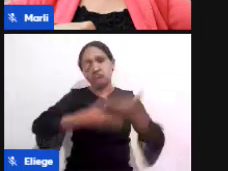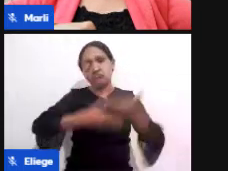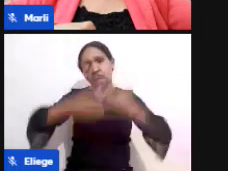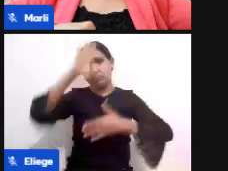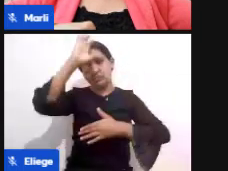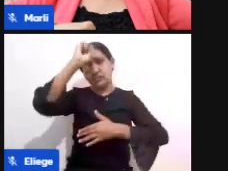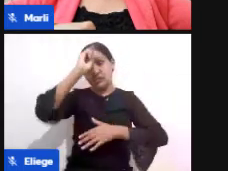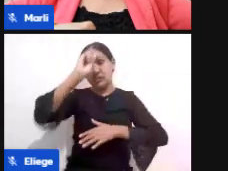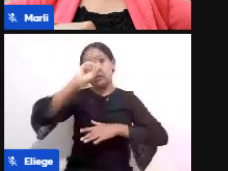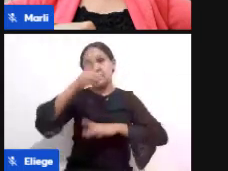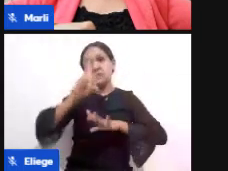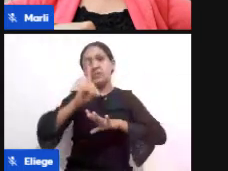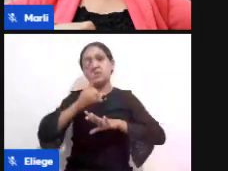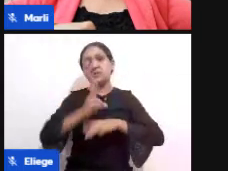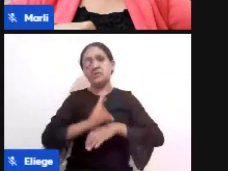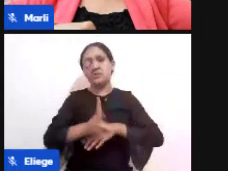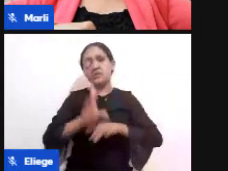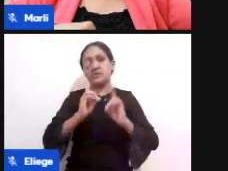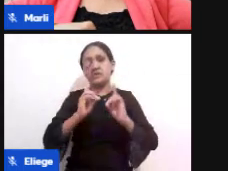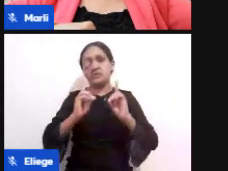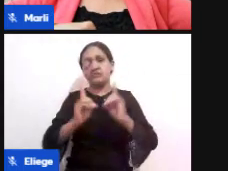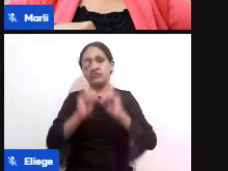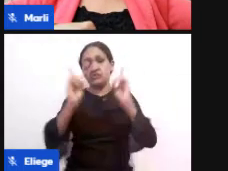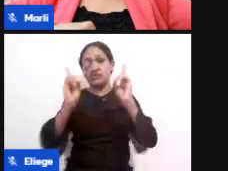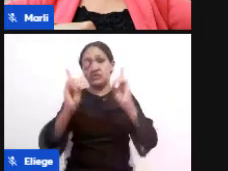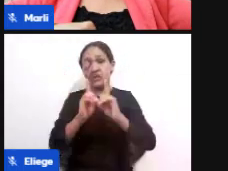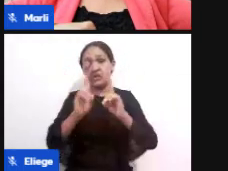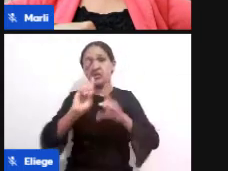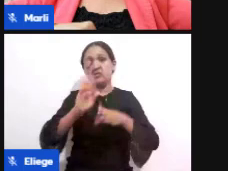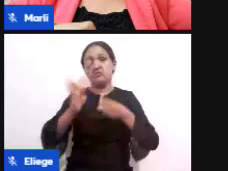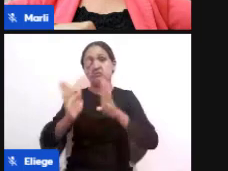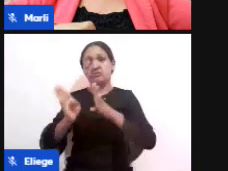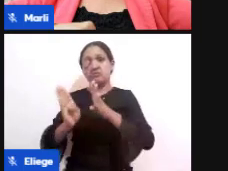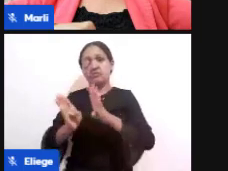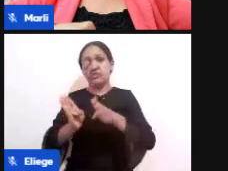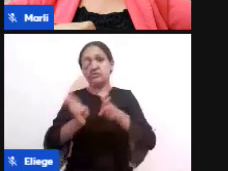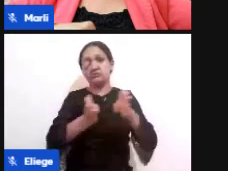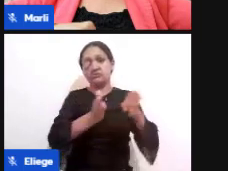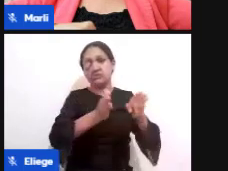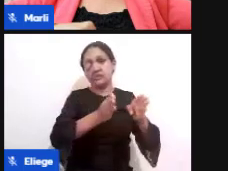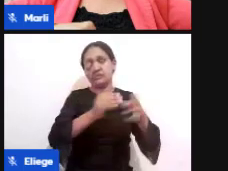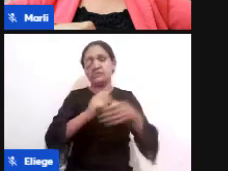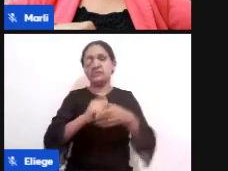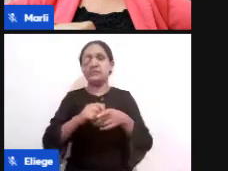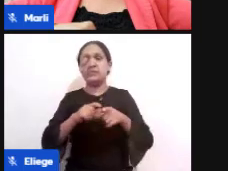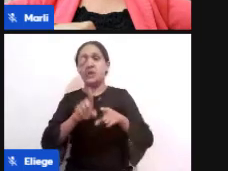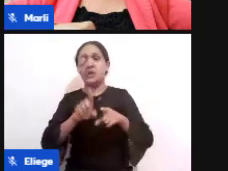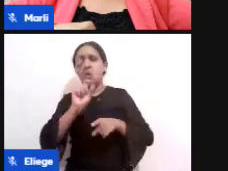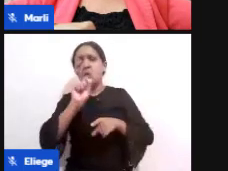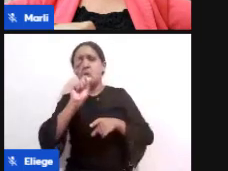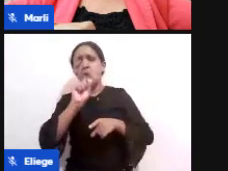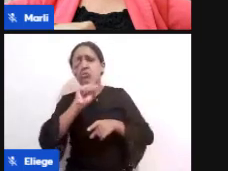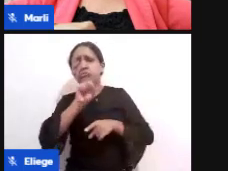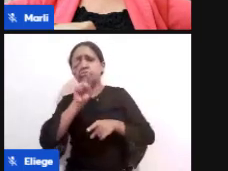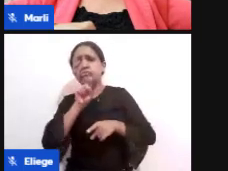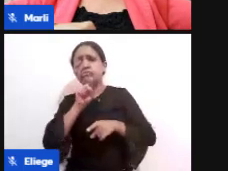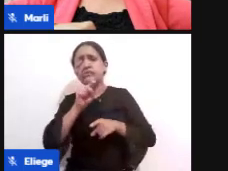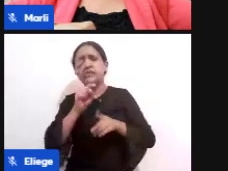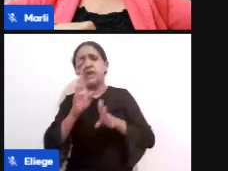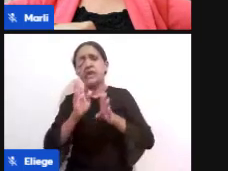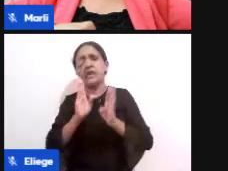sequência didática, etapas da sequência didática, o que é uma sequência